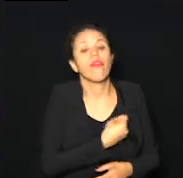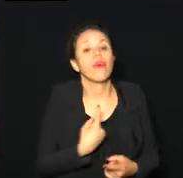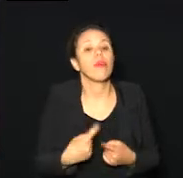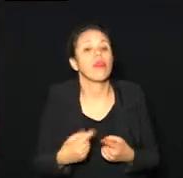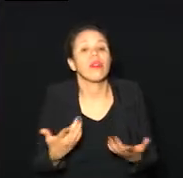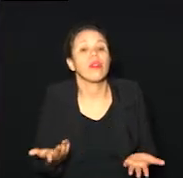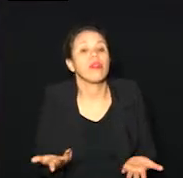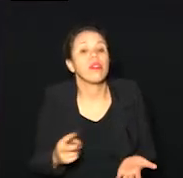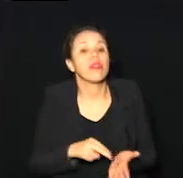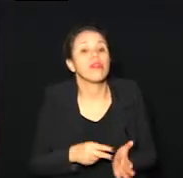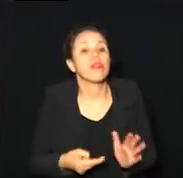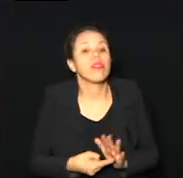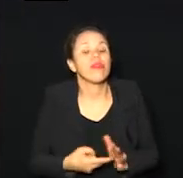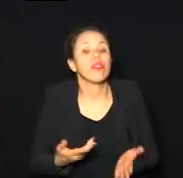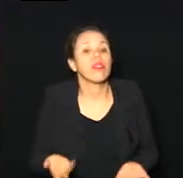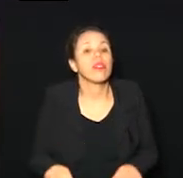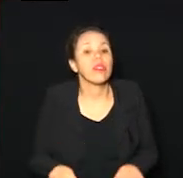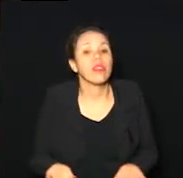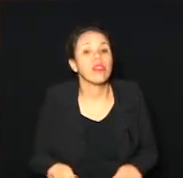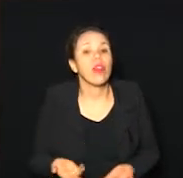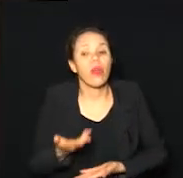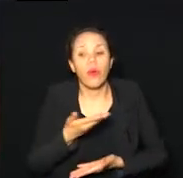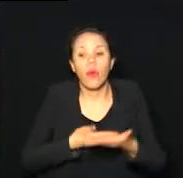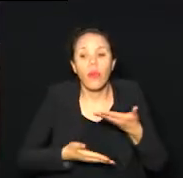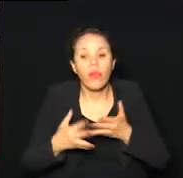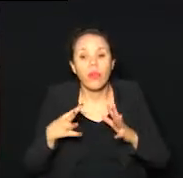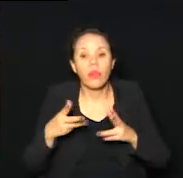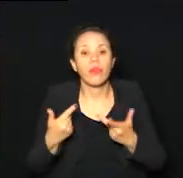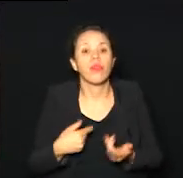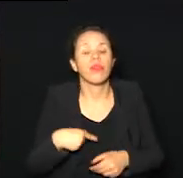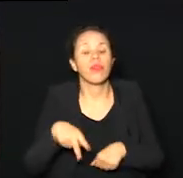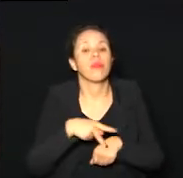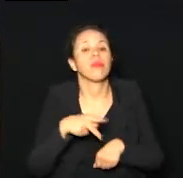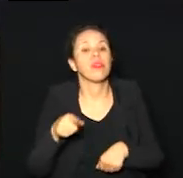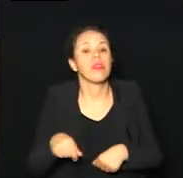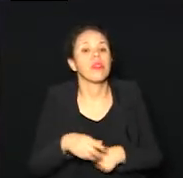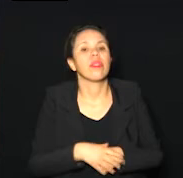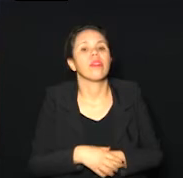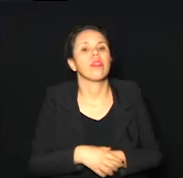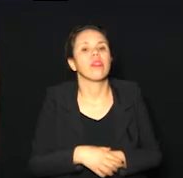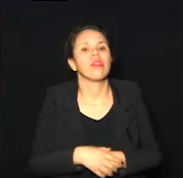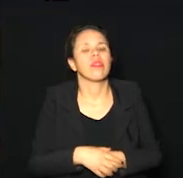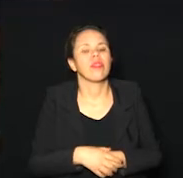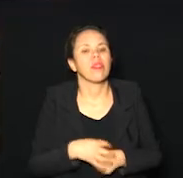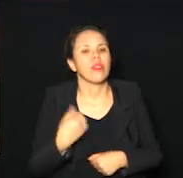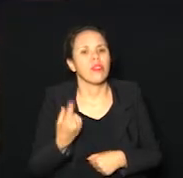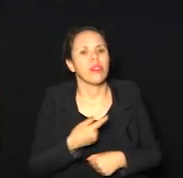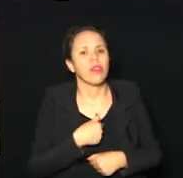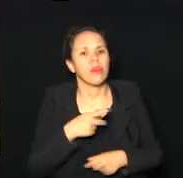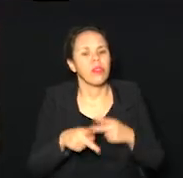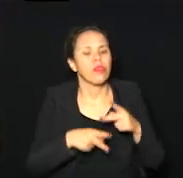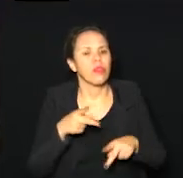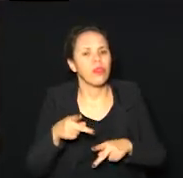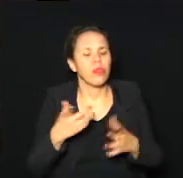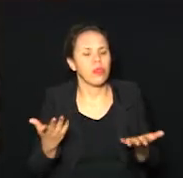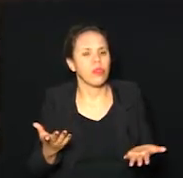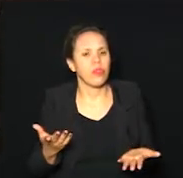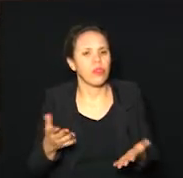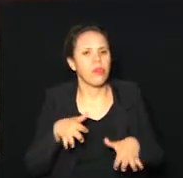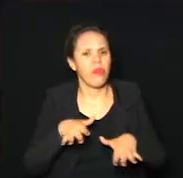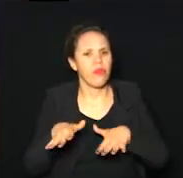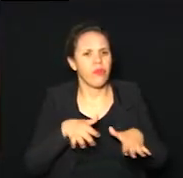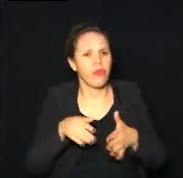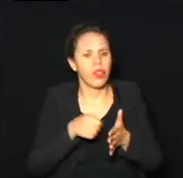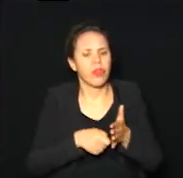o que é isso? Então, convivendo com tudo isso no nosso país, nós, por sermos oriundos do movimento negro, né,